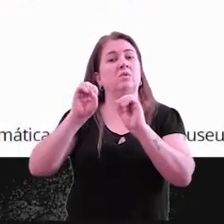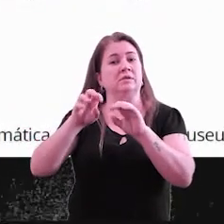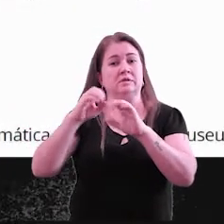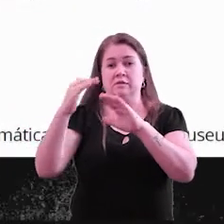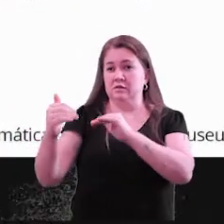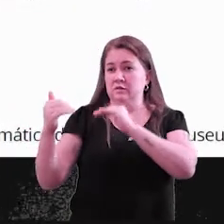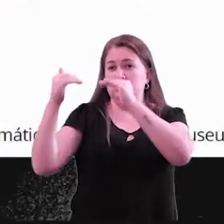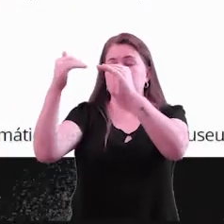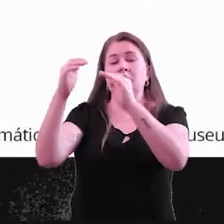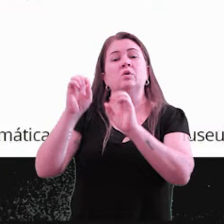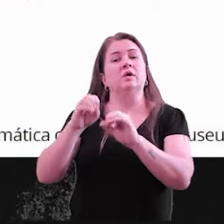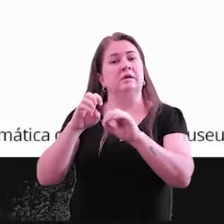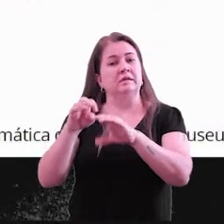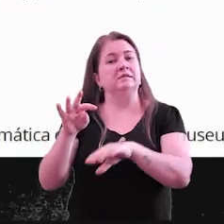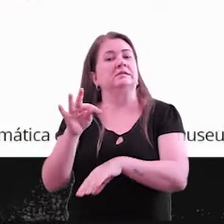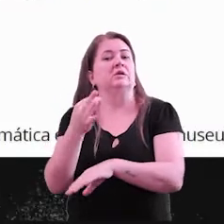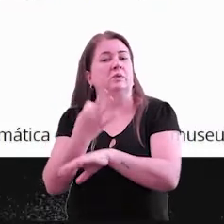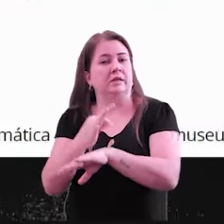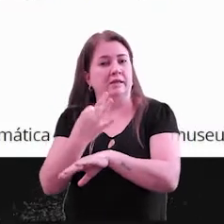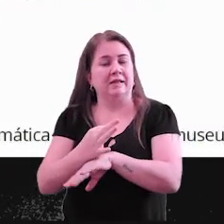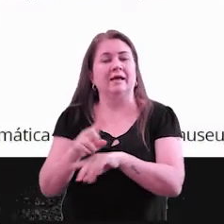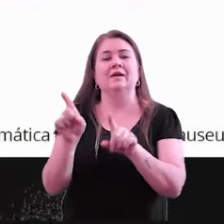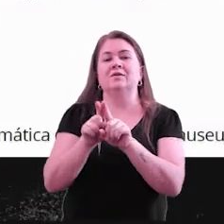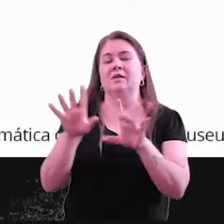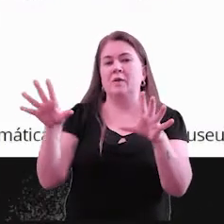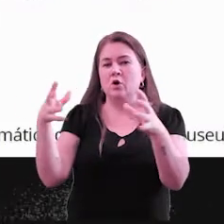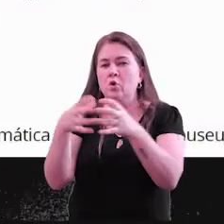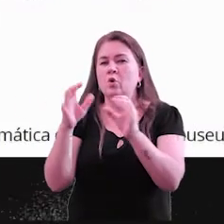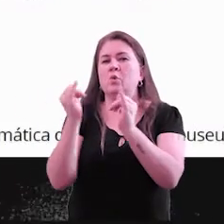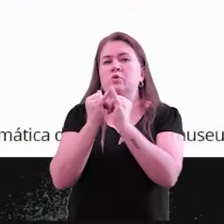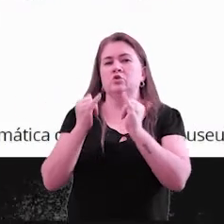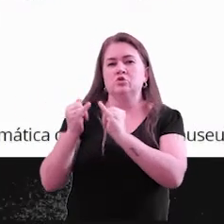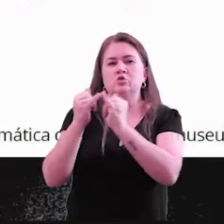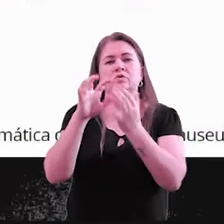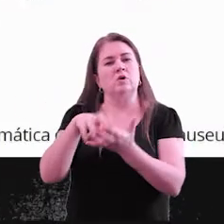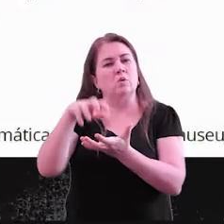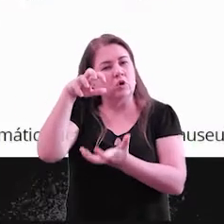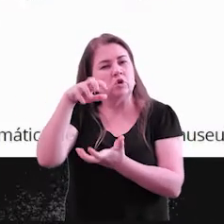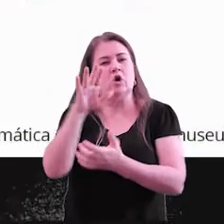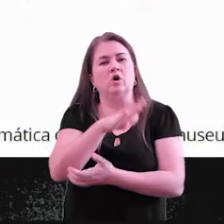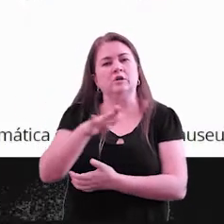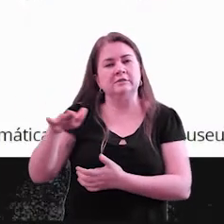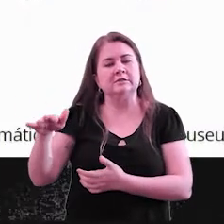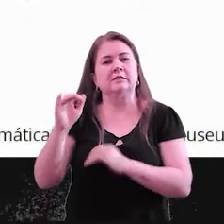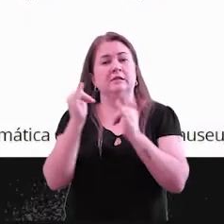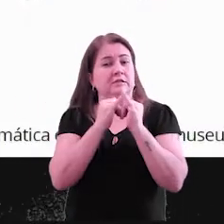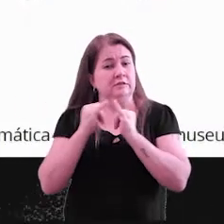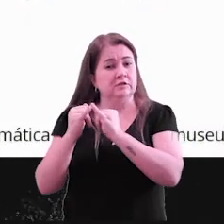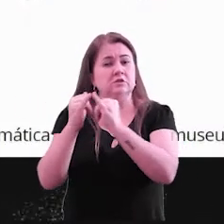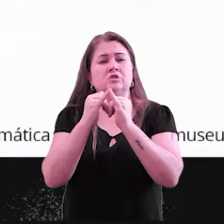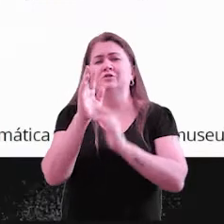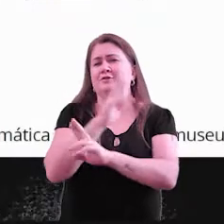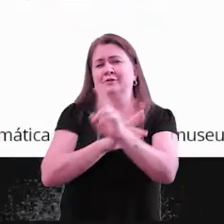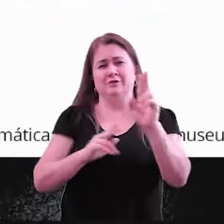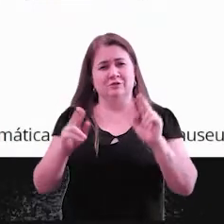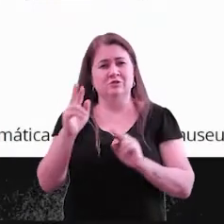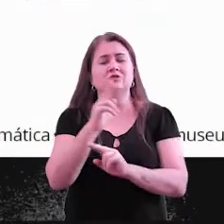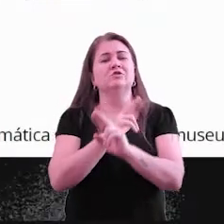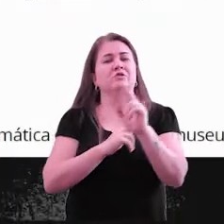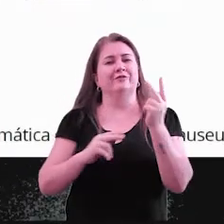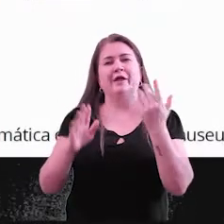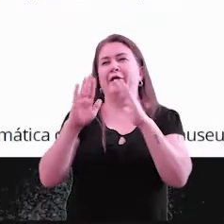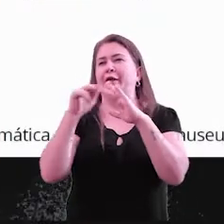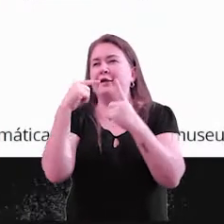idosos, crianças, instituições diversas, paróquias, igrejas, grupos de teatro, projetos sociais, públicos de